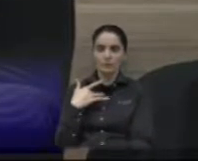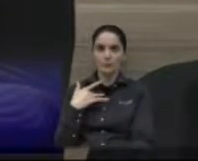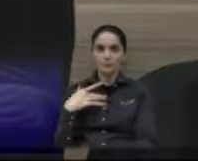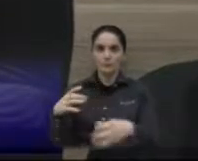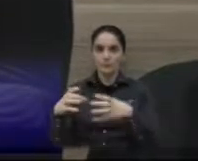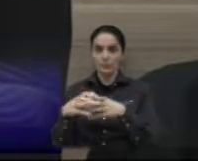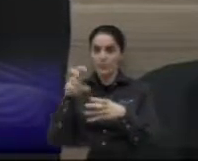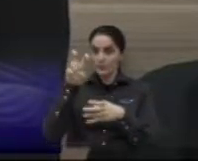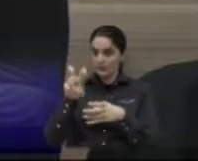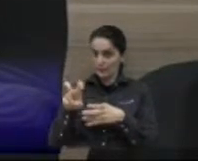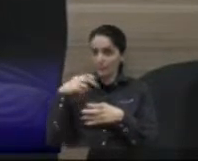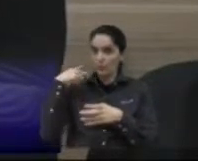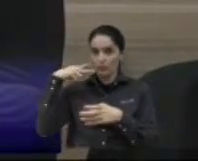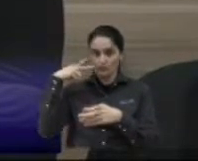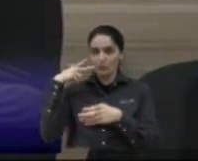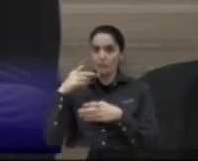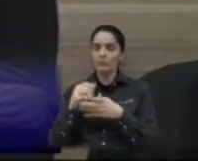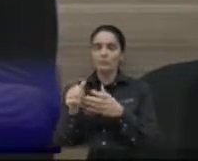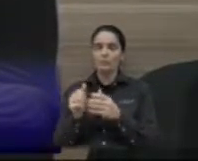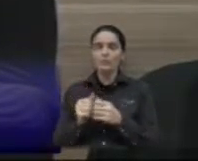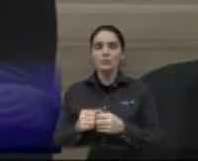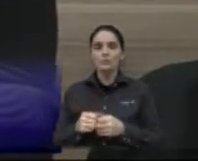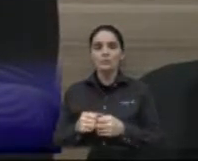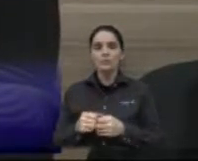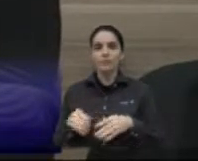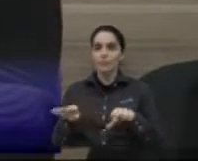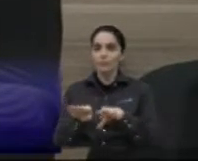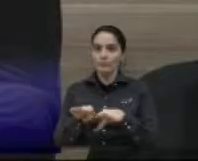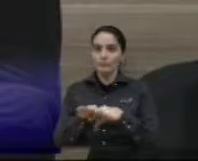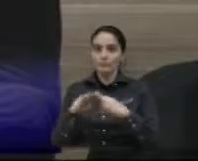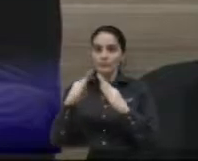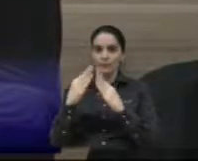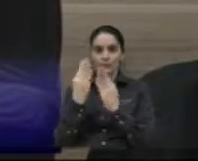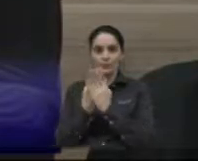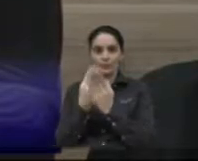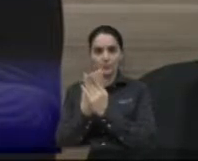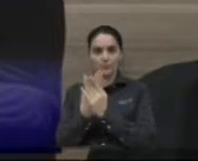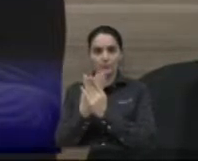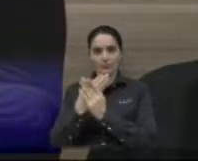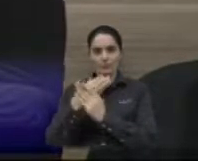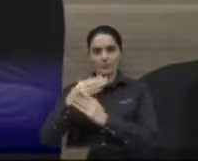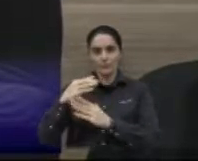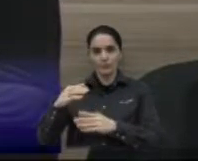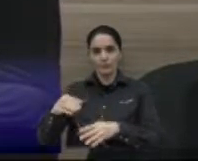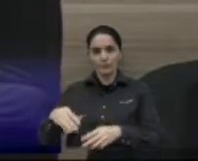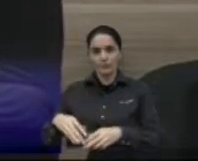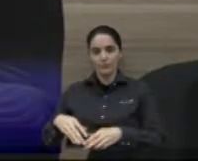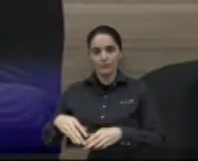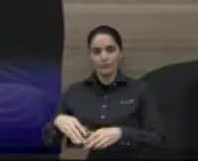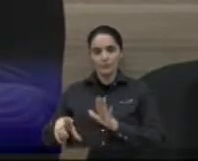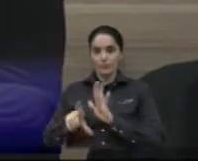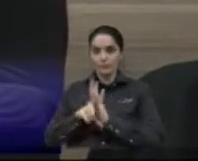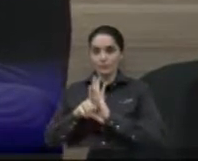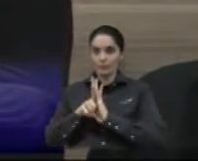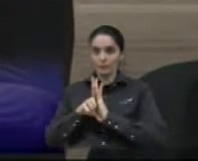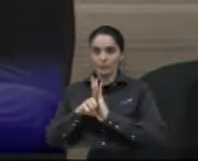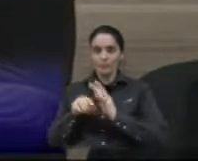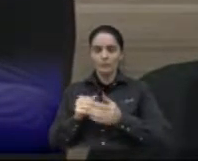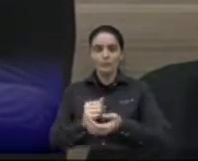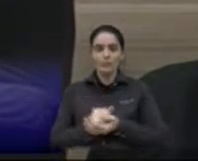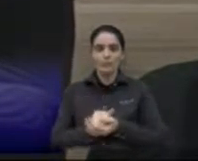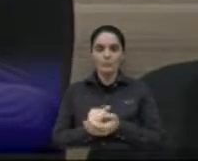5 vereadores, e também a Escola Legislativa. É mais um trabalho juntamente